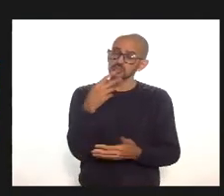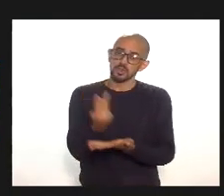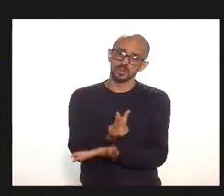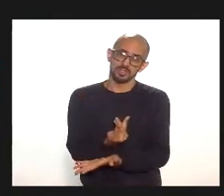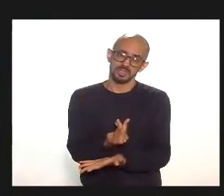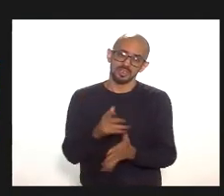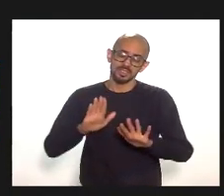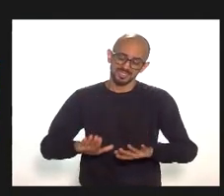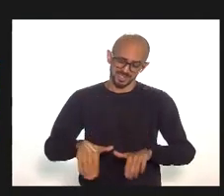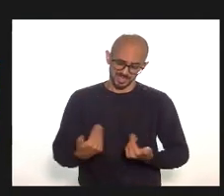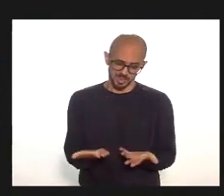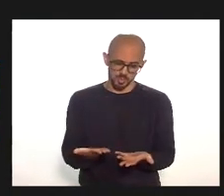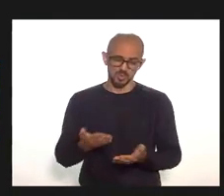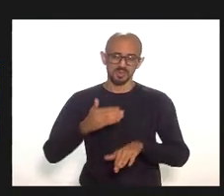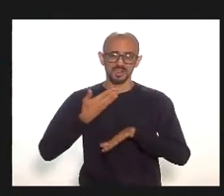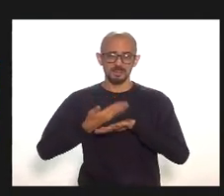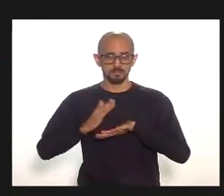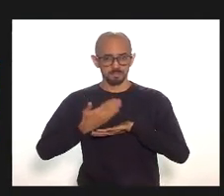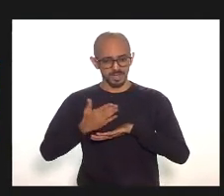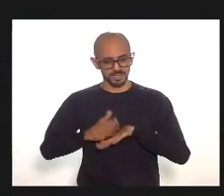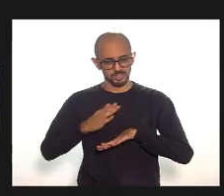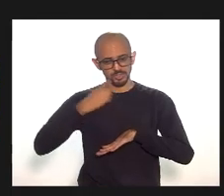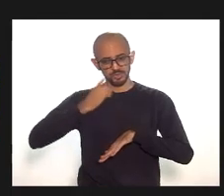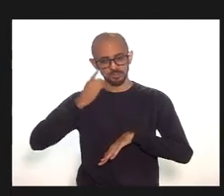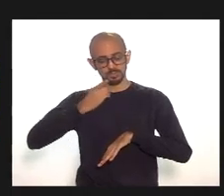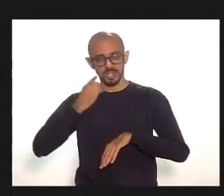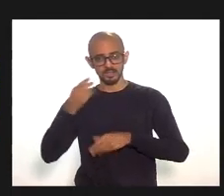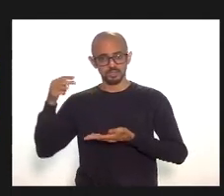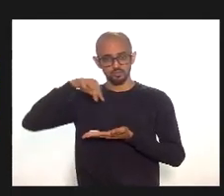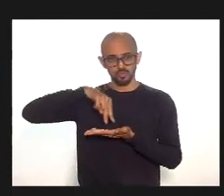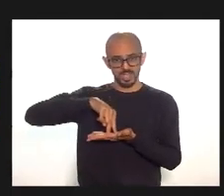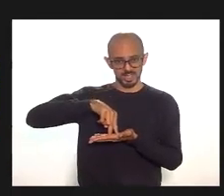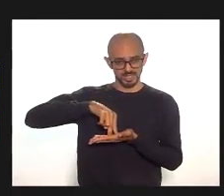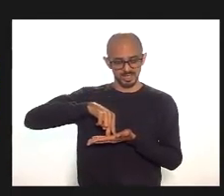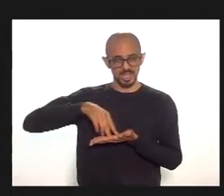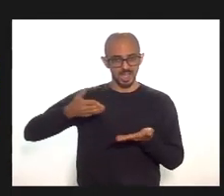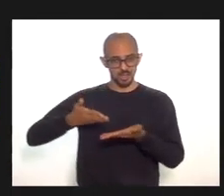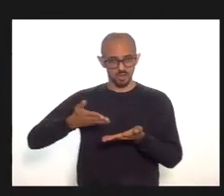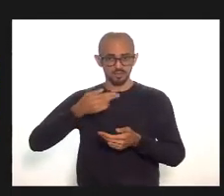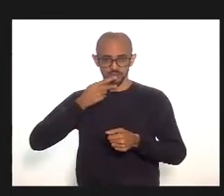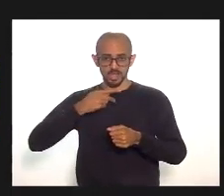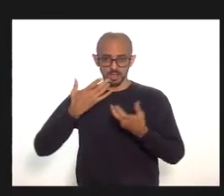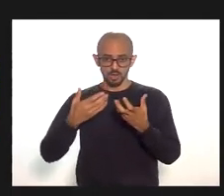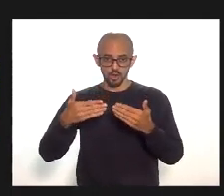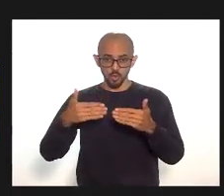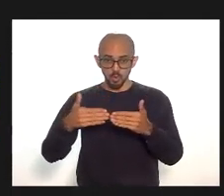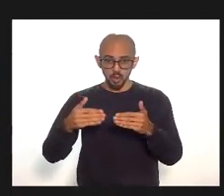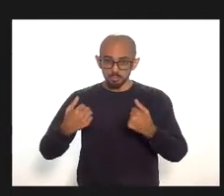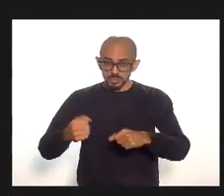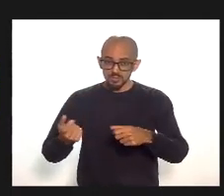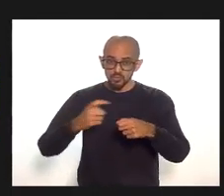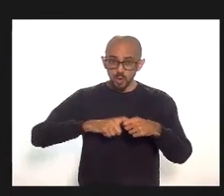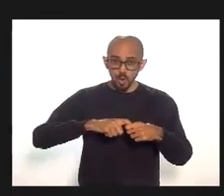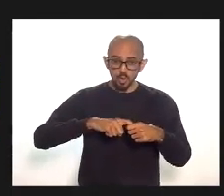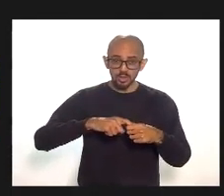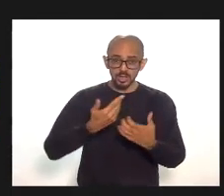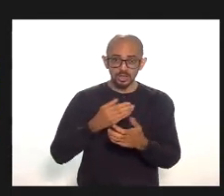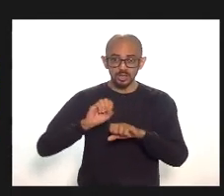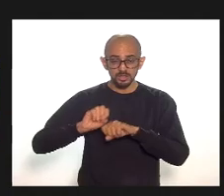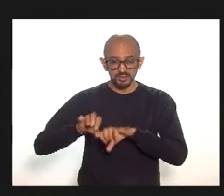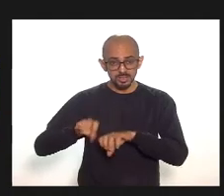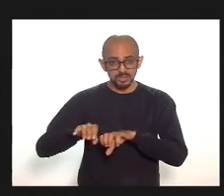Então, na prática, esses deputados que vêm aqui, né, nesse momento, se dizer a favor da educação e, por isso, defender que as escolas